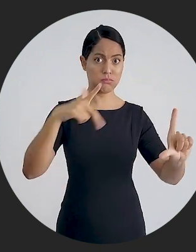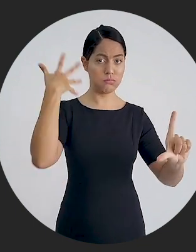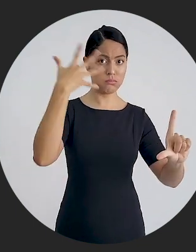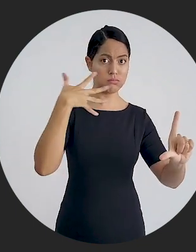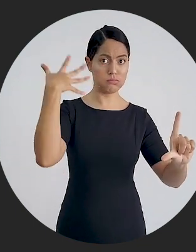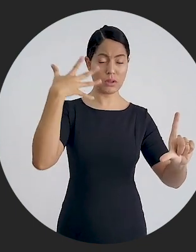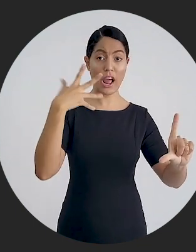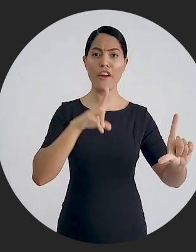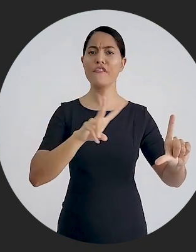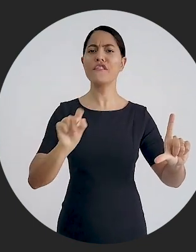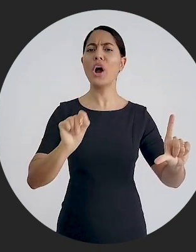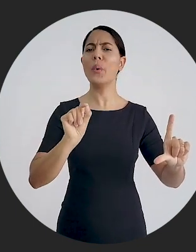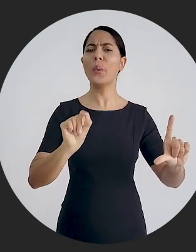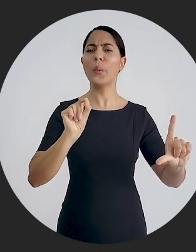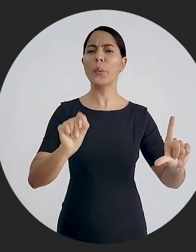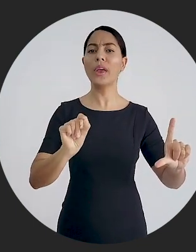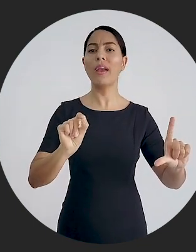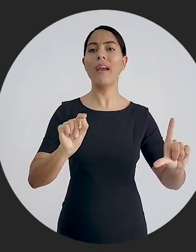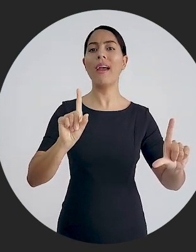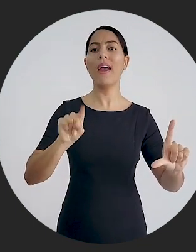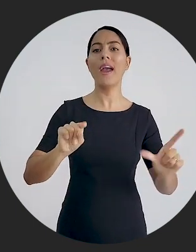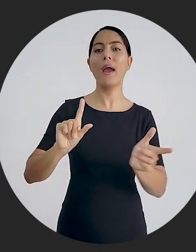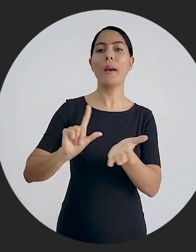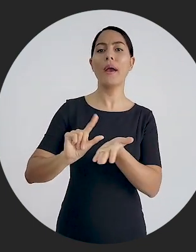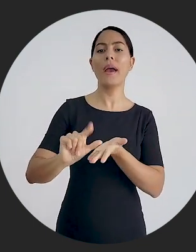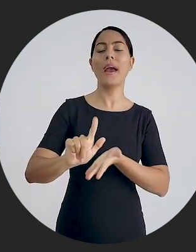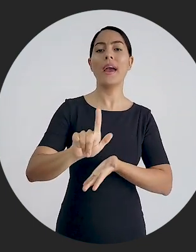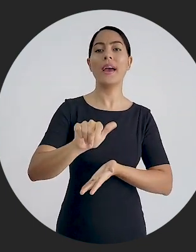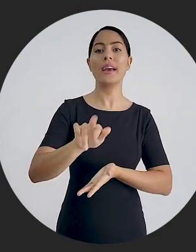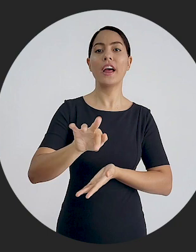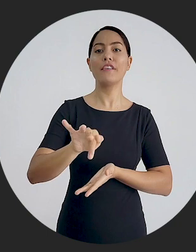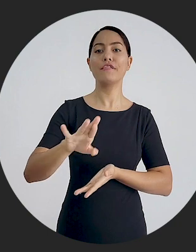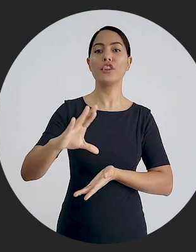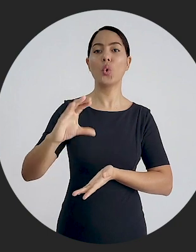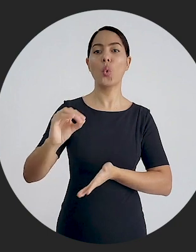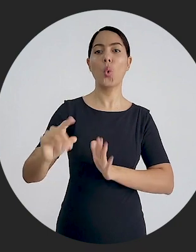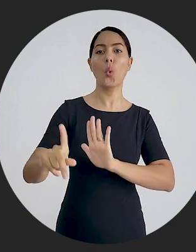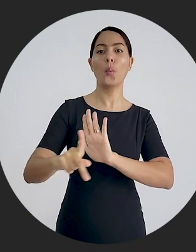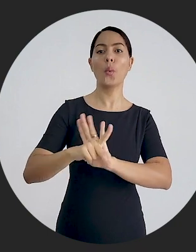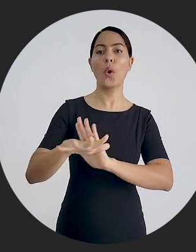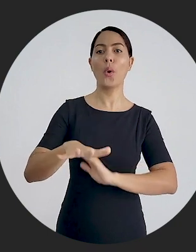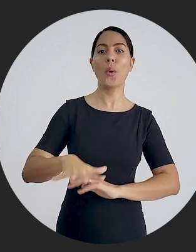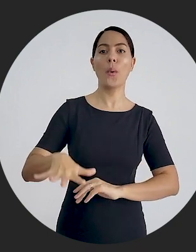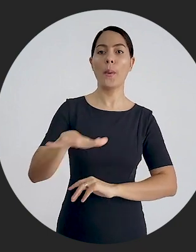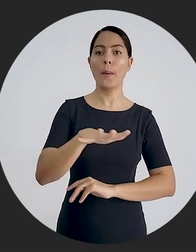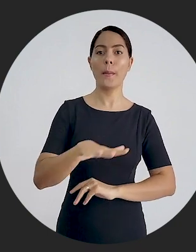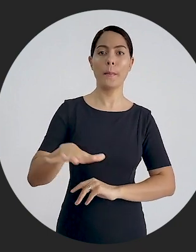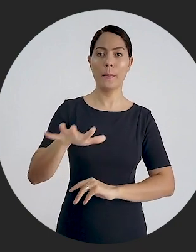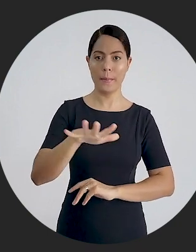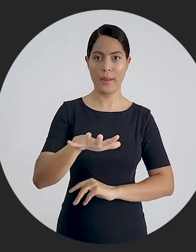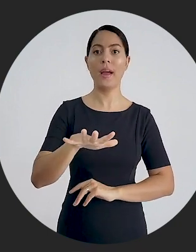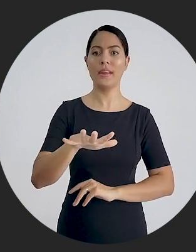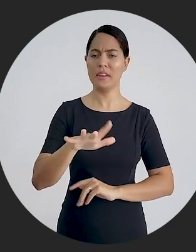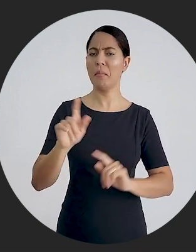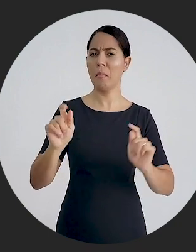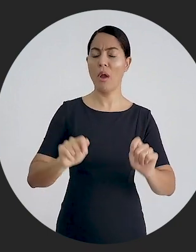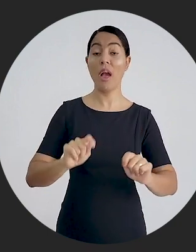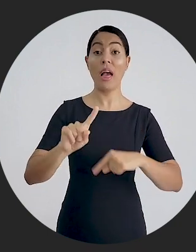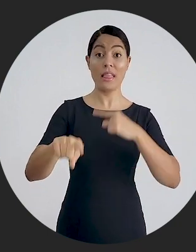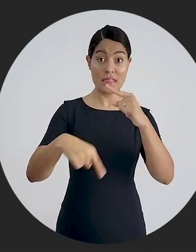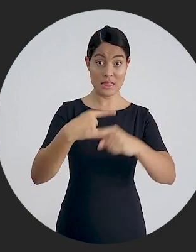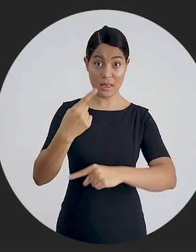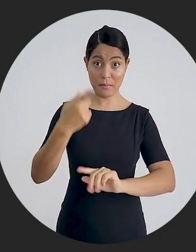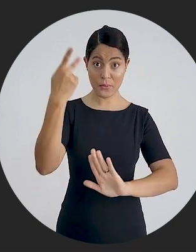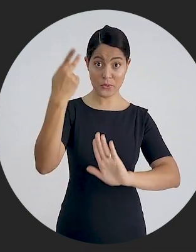as informações mais importantes discutidas no evento. Então, quem está nos assistindo fica com o material para ser